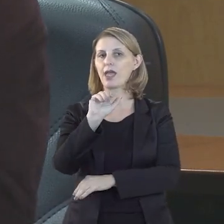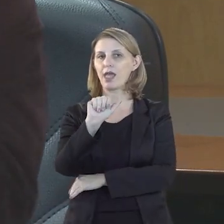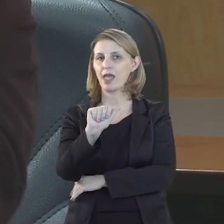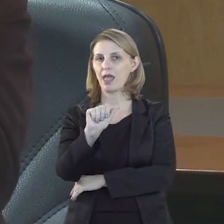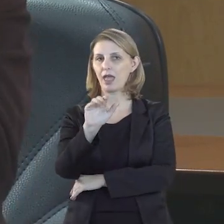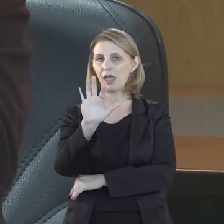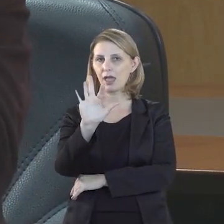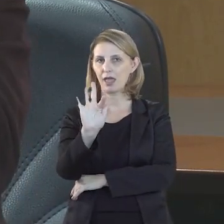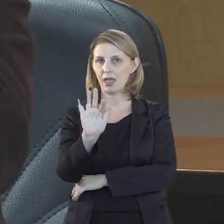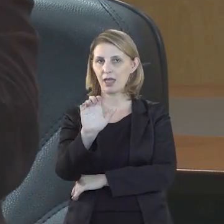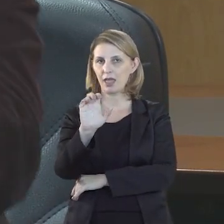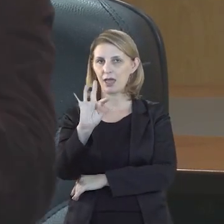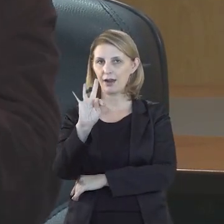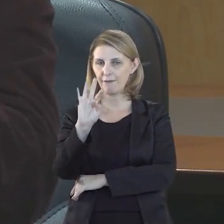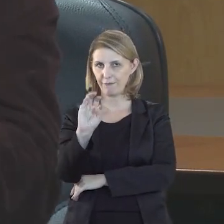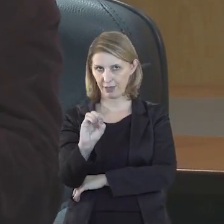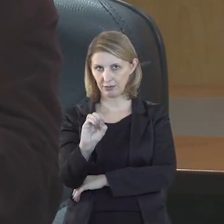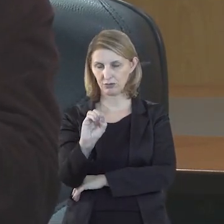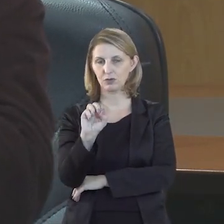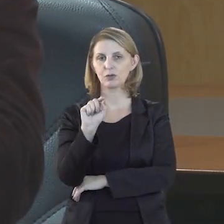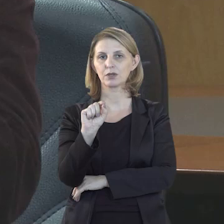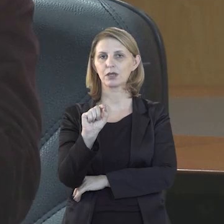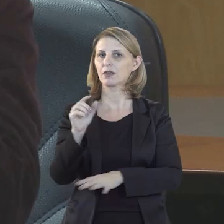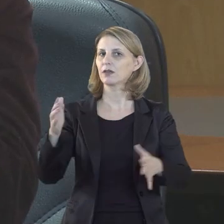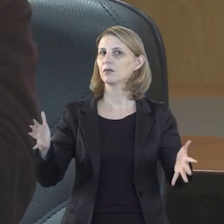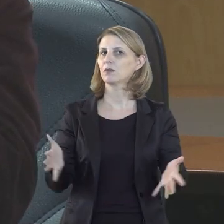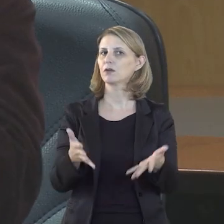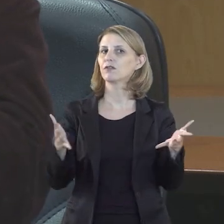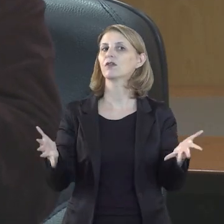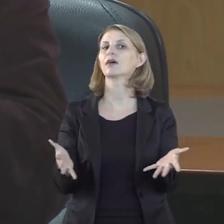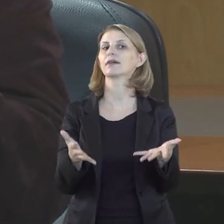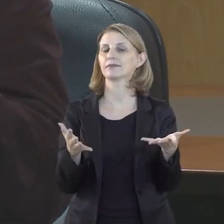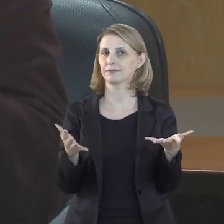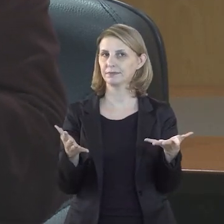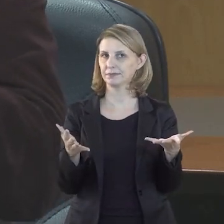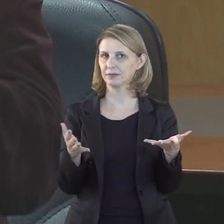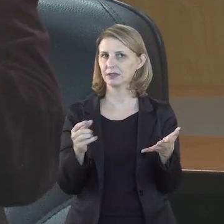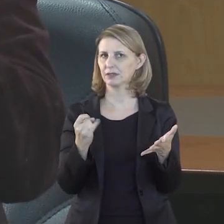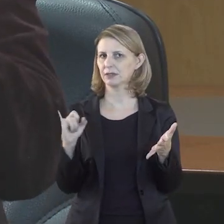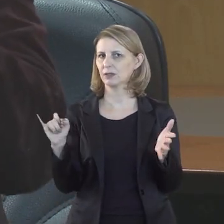iniciar, eu queria, antes de fazer uma conceituação do que é